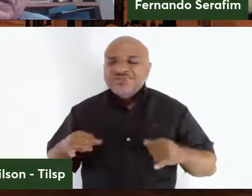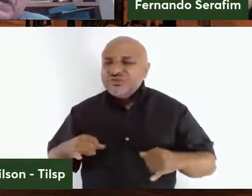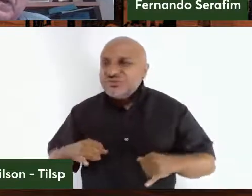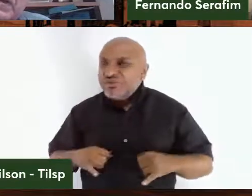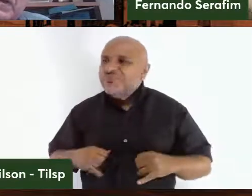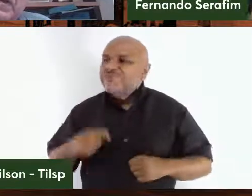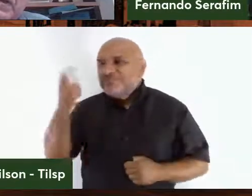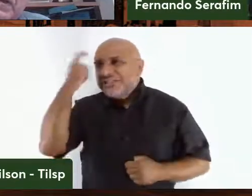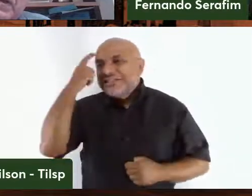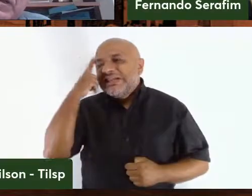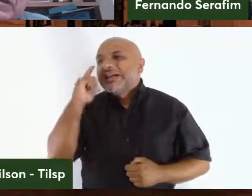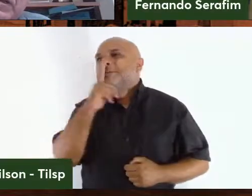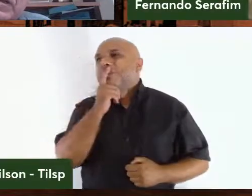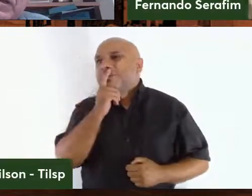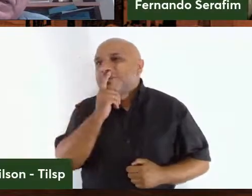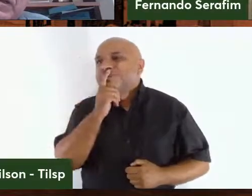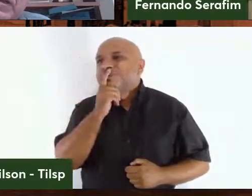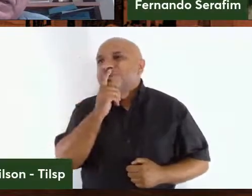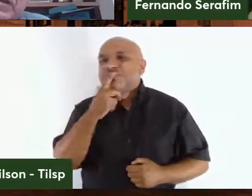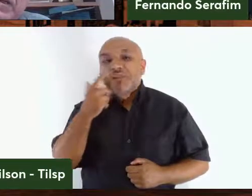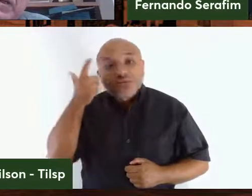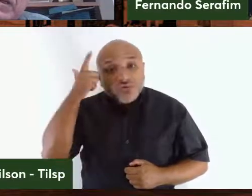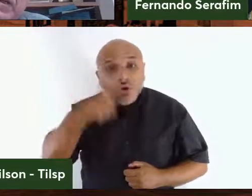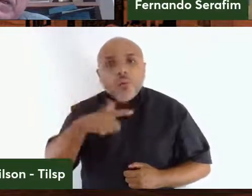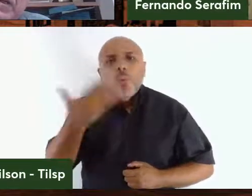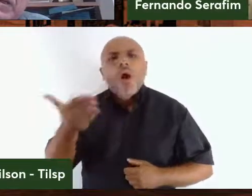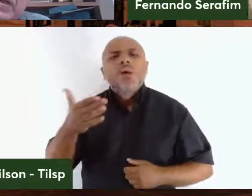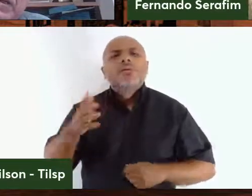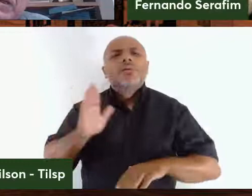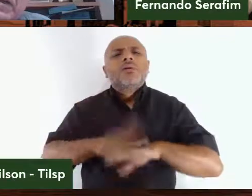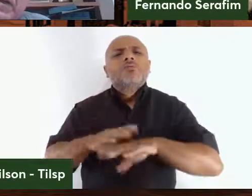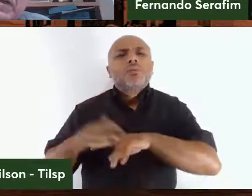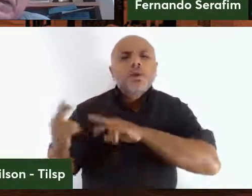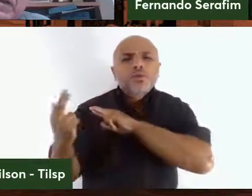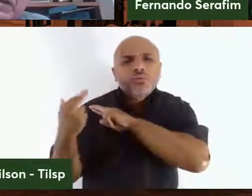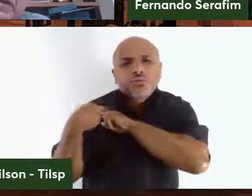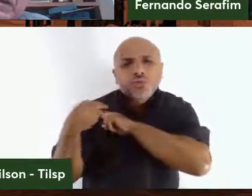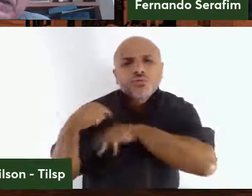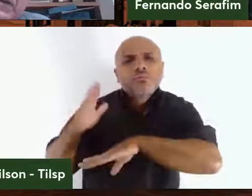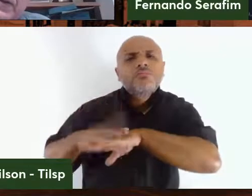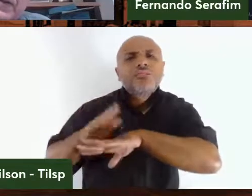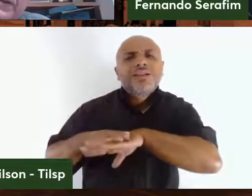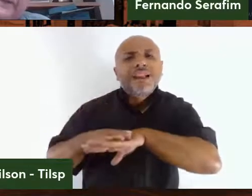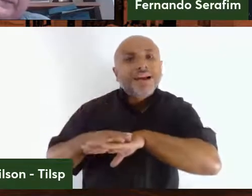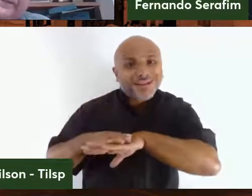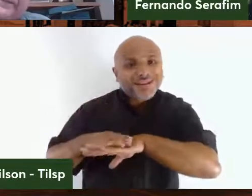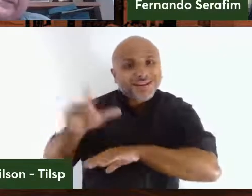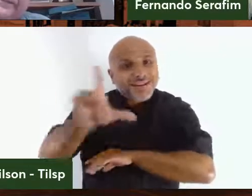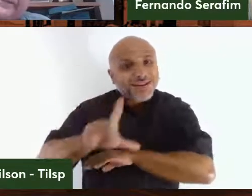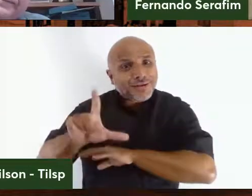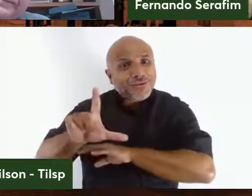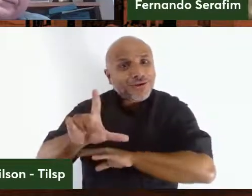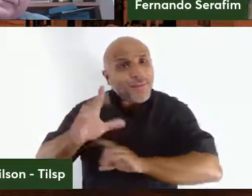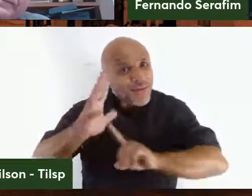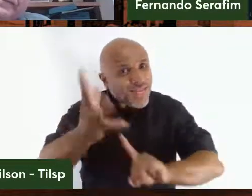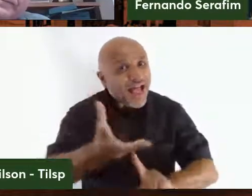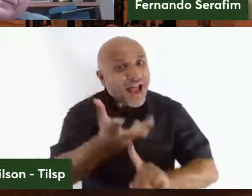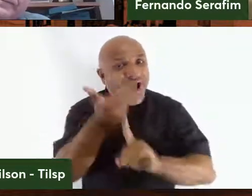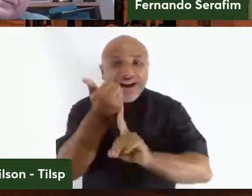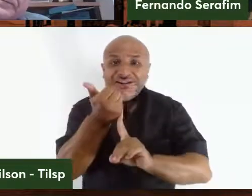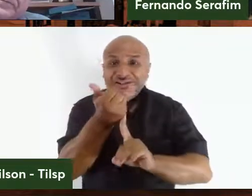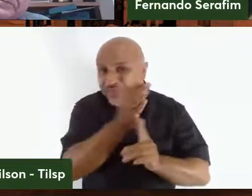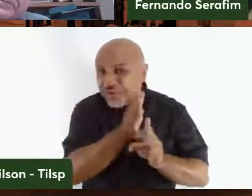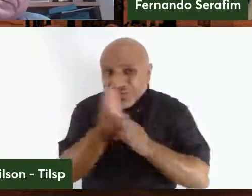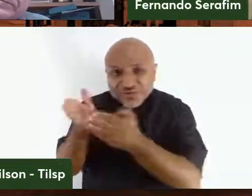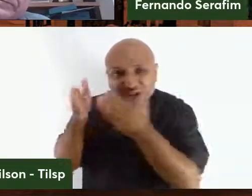realmente me vem à tona de novo, Milton, o papel da literatura, né, o papel da arte, de maneira geral, mas no nosso caso aqui, especificamente